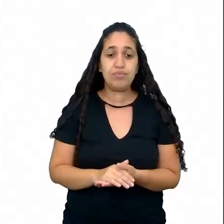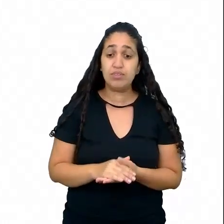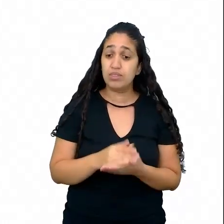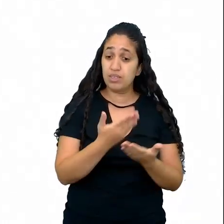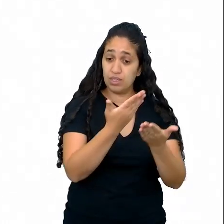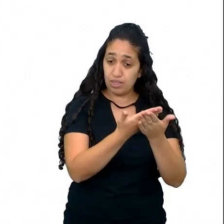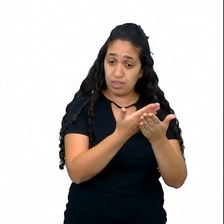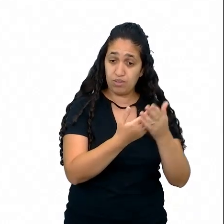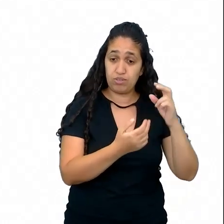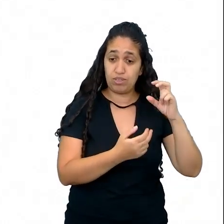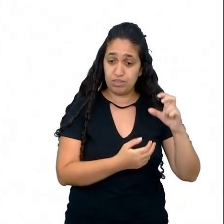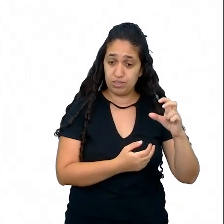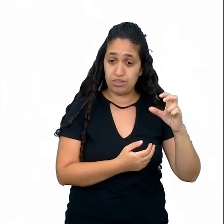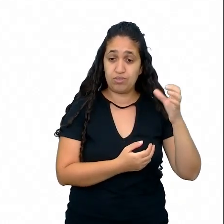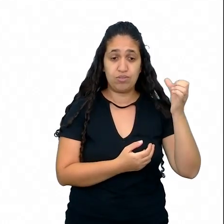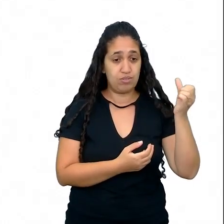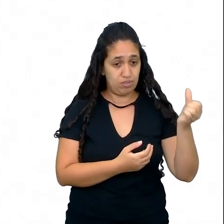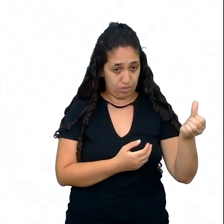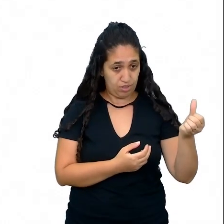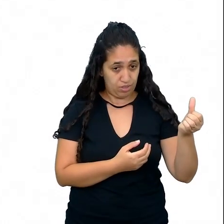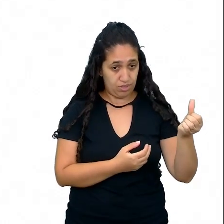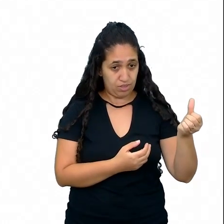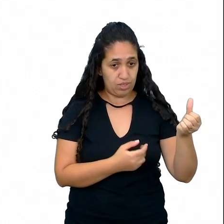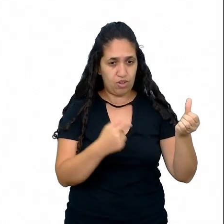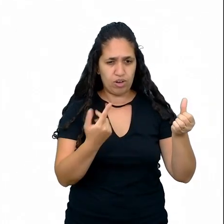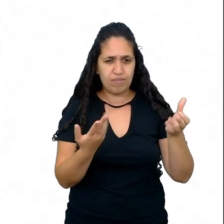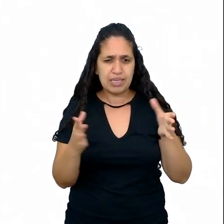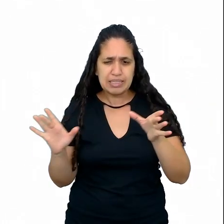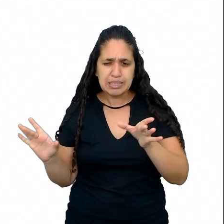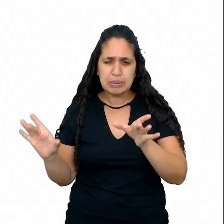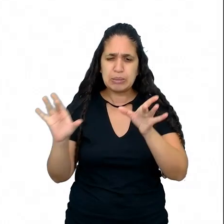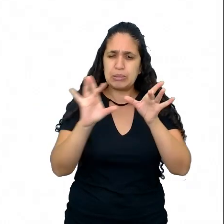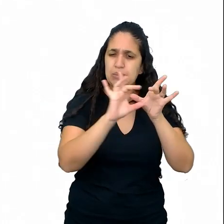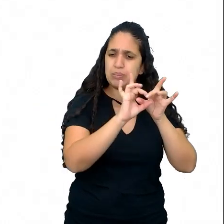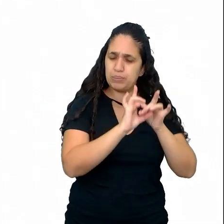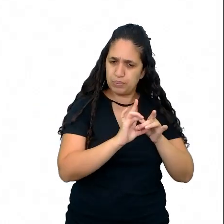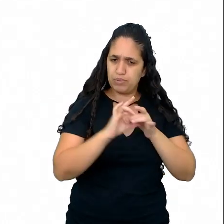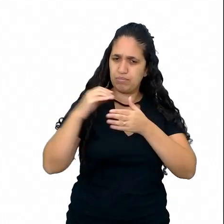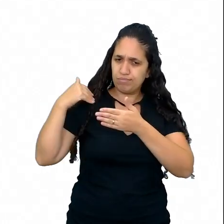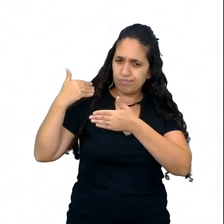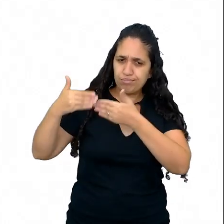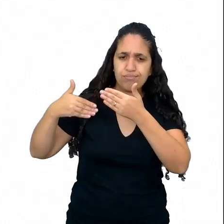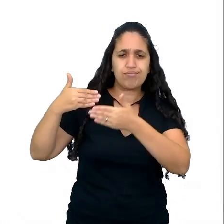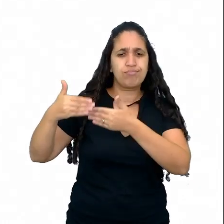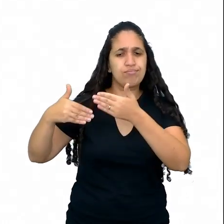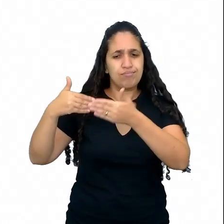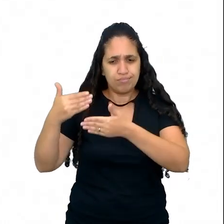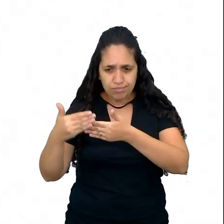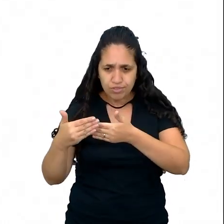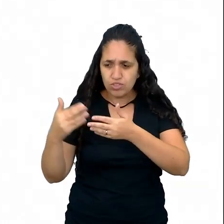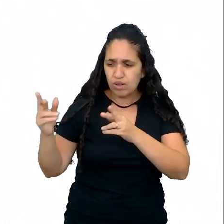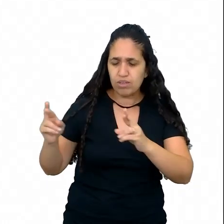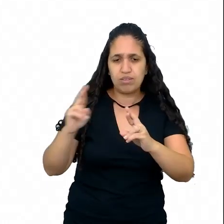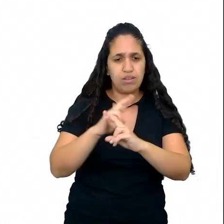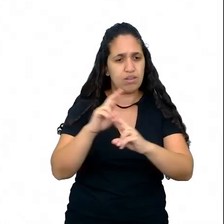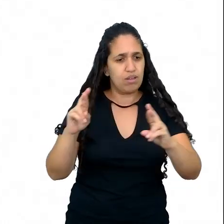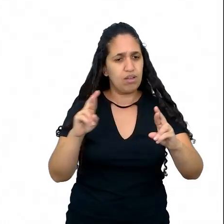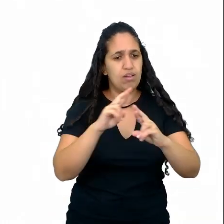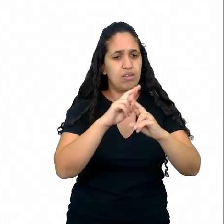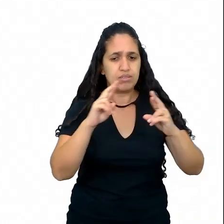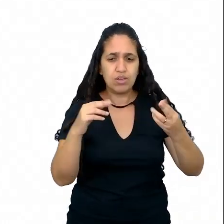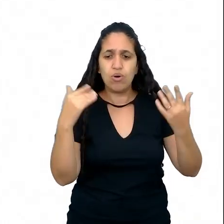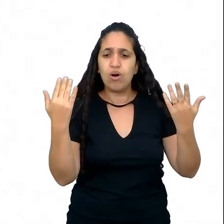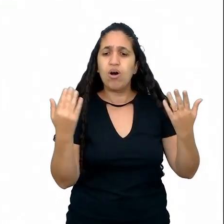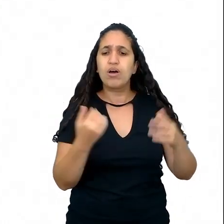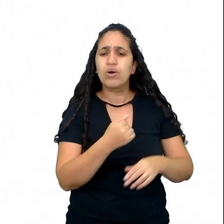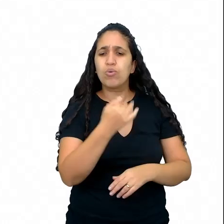na quinta e sexta aula, a gente vai ter que fazer uma generalização desses procedimentos. Nós vamos estabelecer relações. Qual que são os